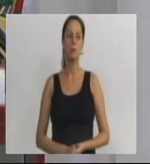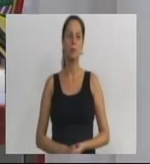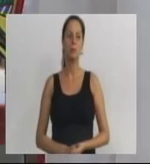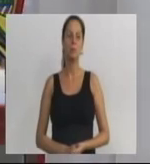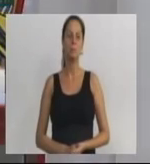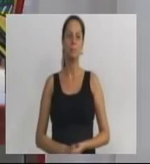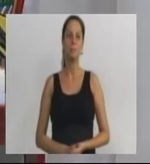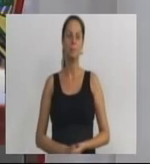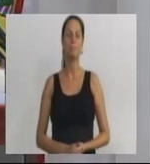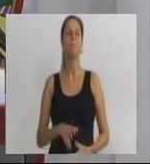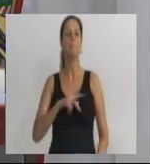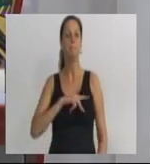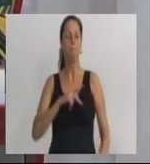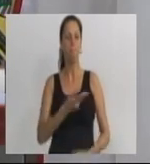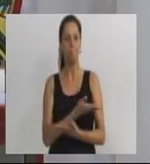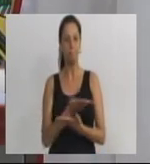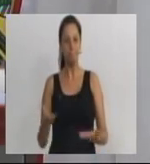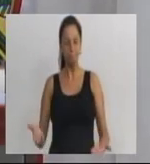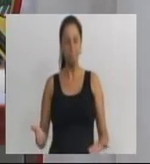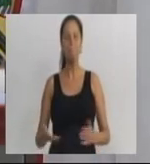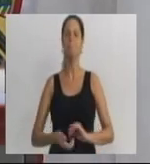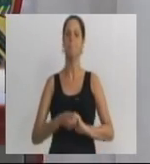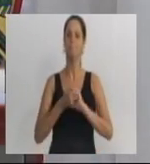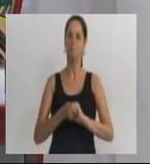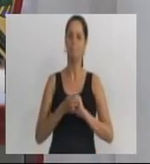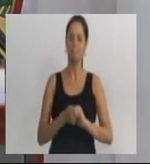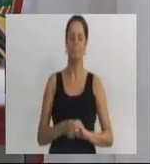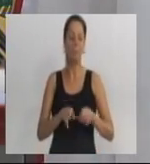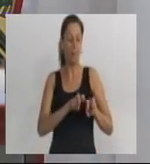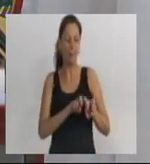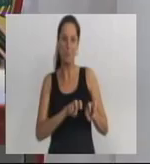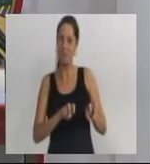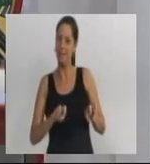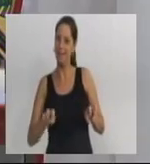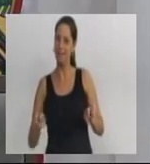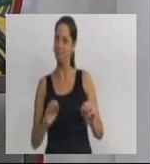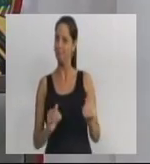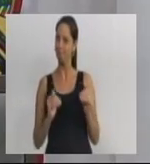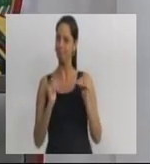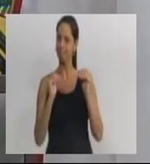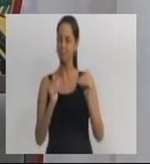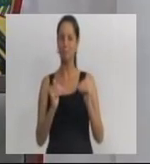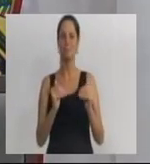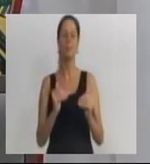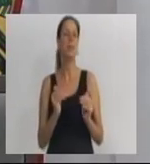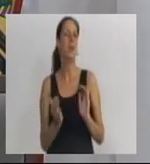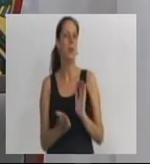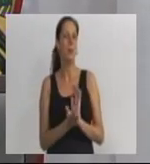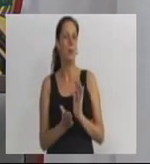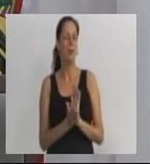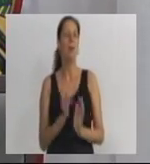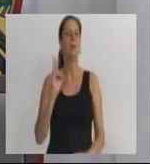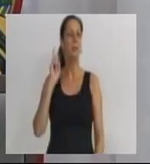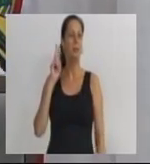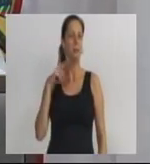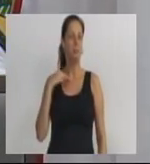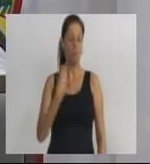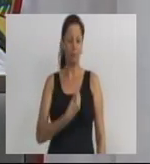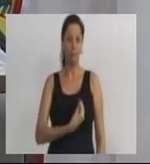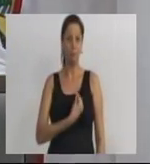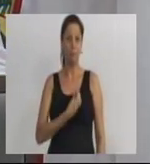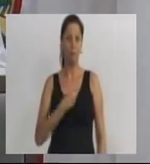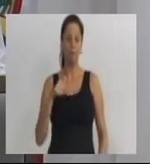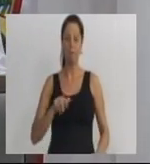Senhor presidente, ao saudá-lo, saúdo a mesa diretora, saúdo os colegas vereadores que nos honram com a presença em